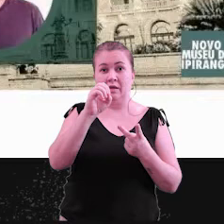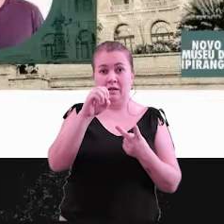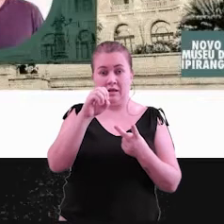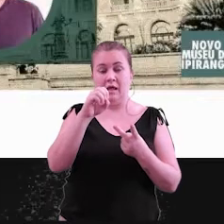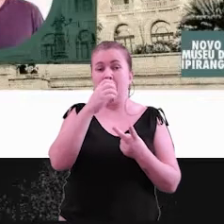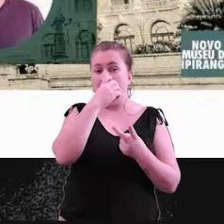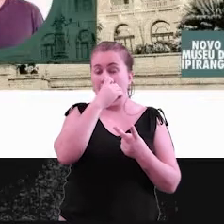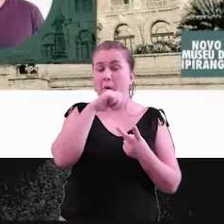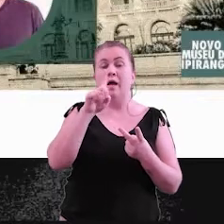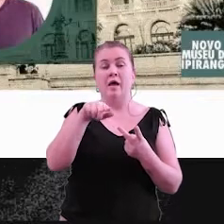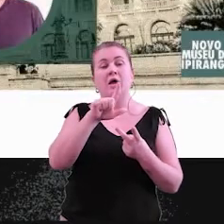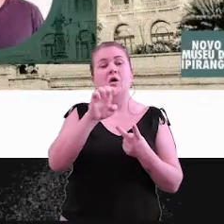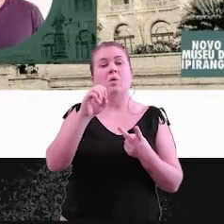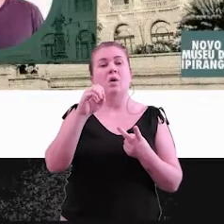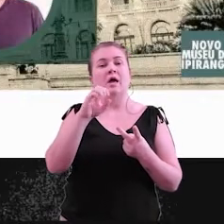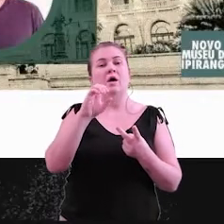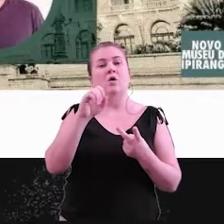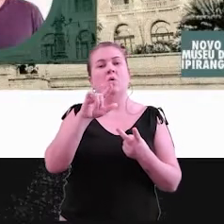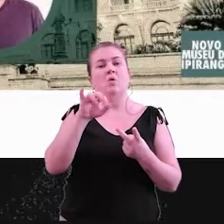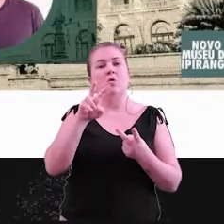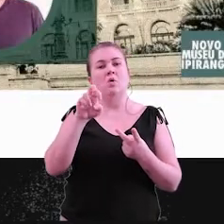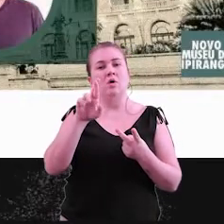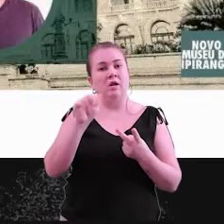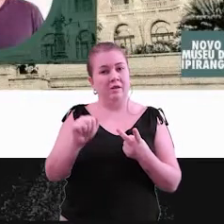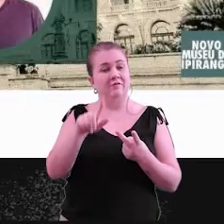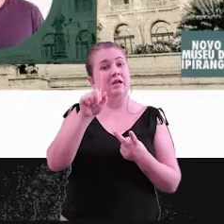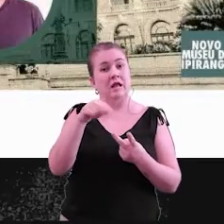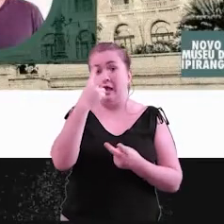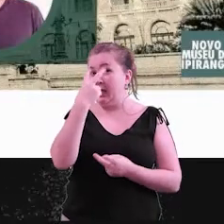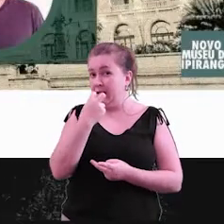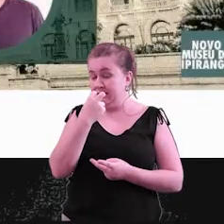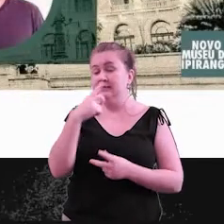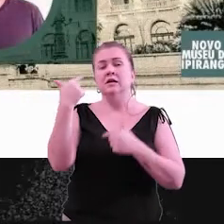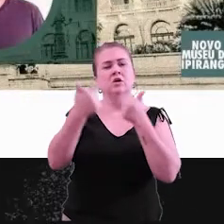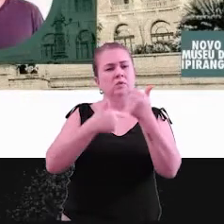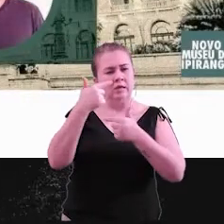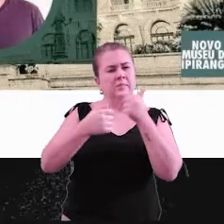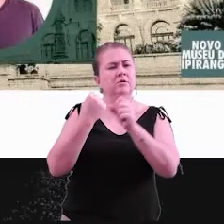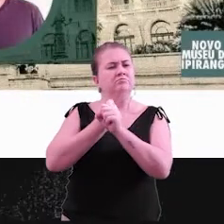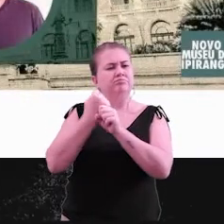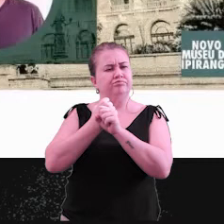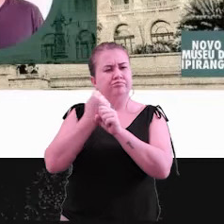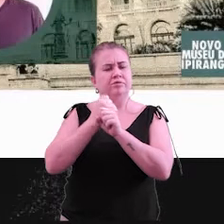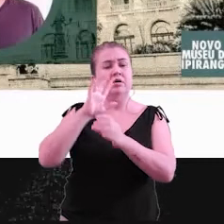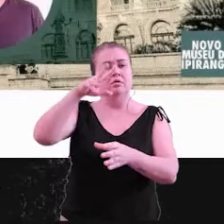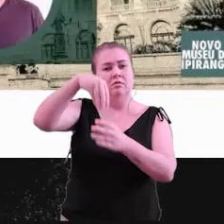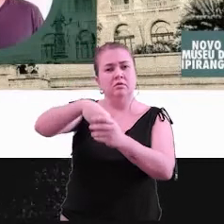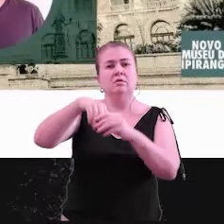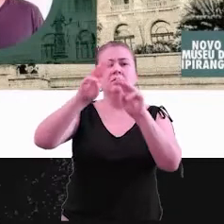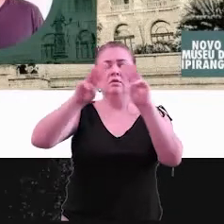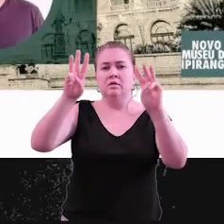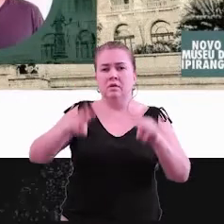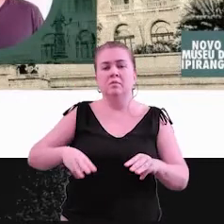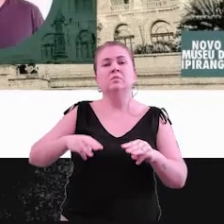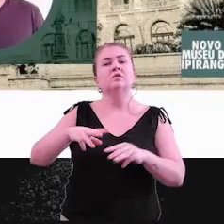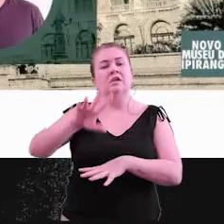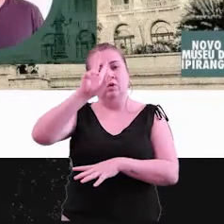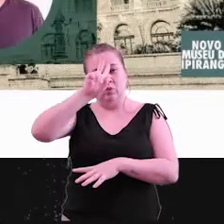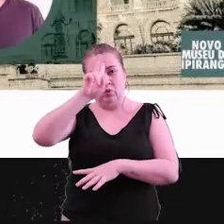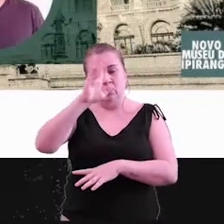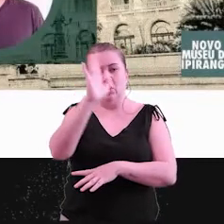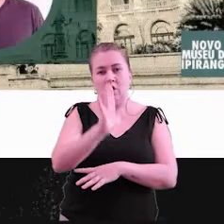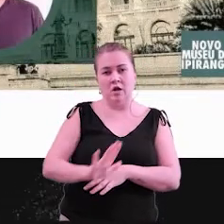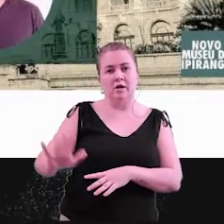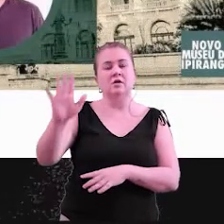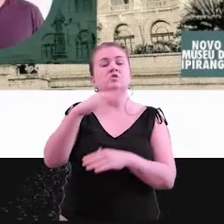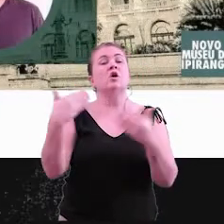Leonardo Oliveira, que trabalhou por muitos anos, que é uma pessoa cega, trabalhou por muitos anos no Museu Histórico Nacional, e